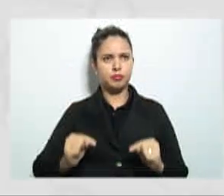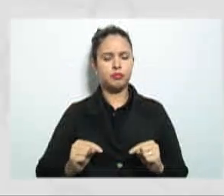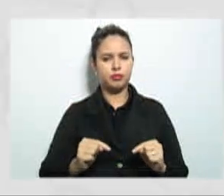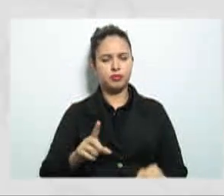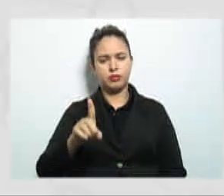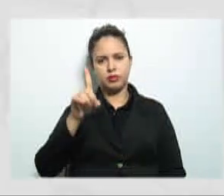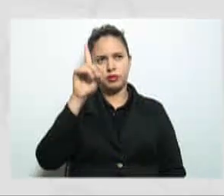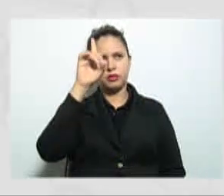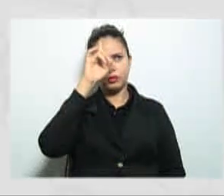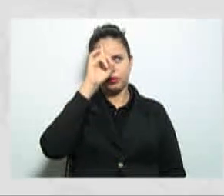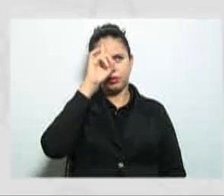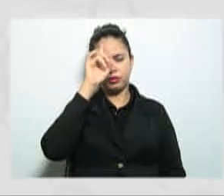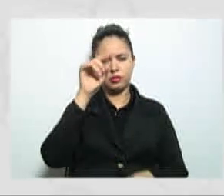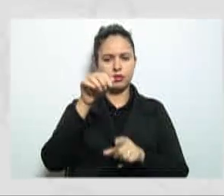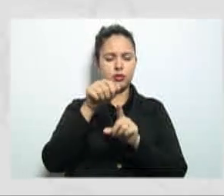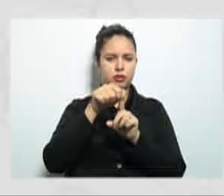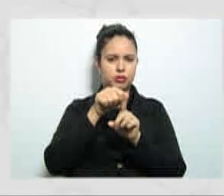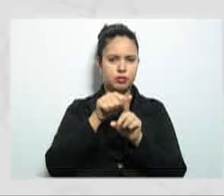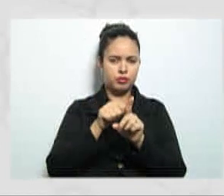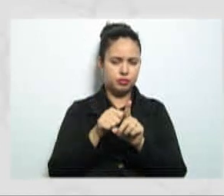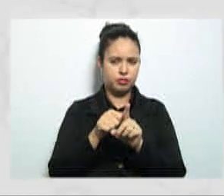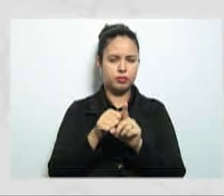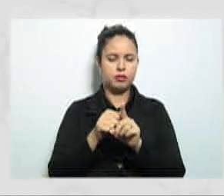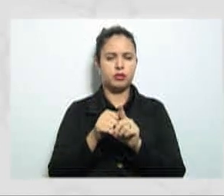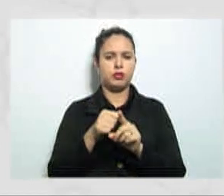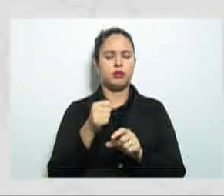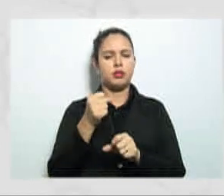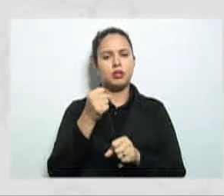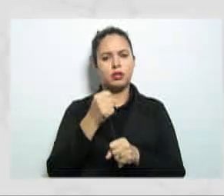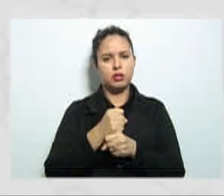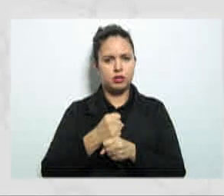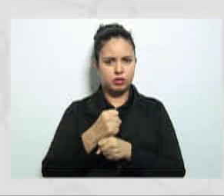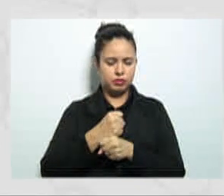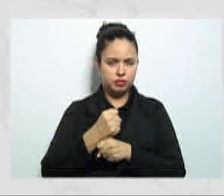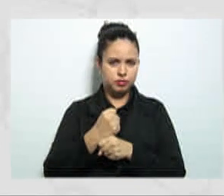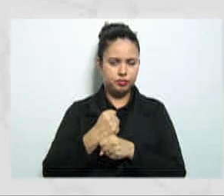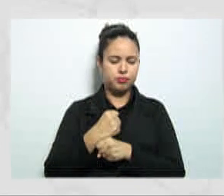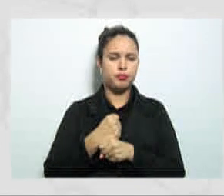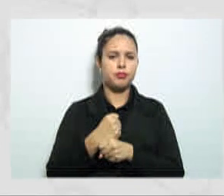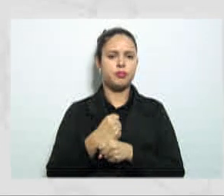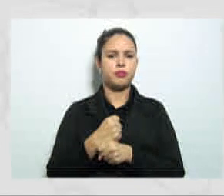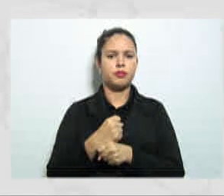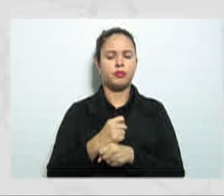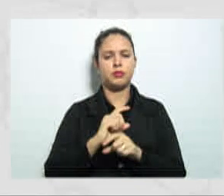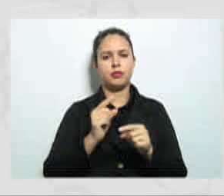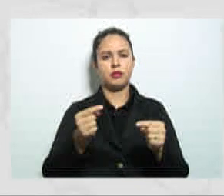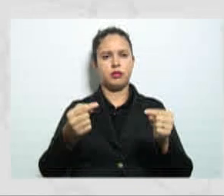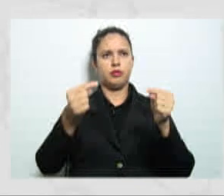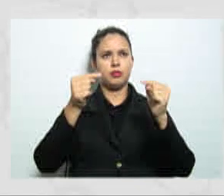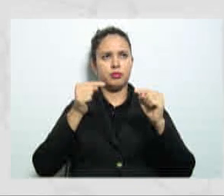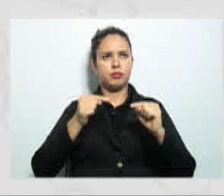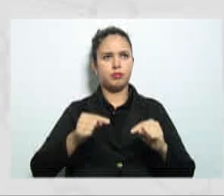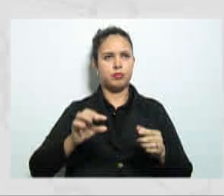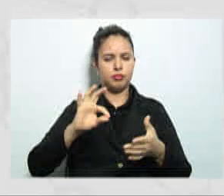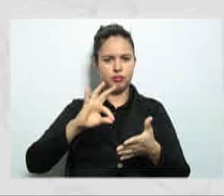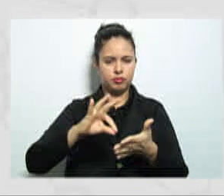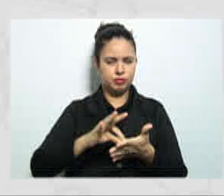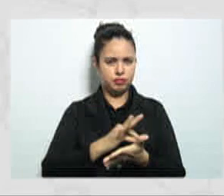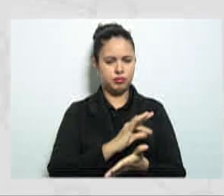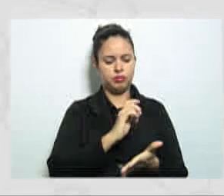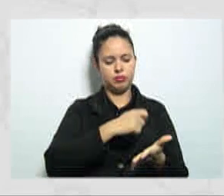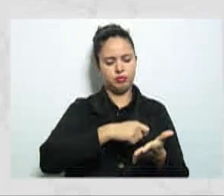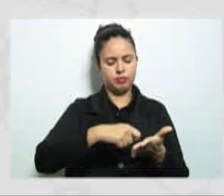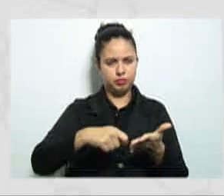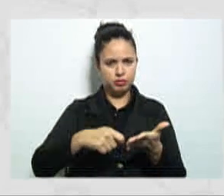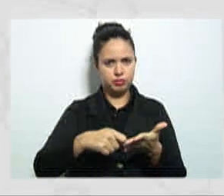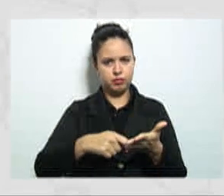você está escrevendo, no meu caso, Porto Velho, 5 de agosto de 2018, vou colocar o meu nome e vou